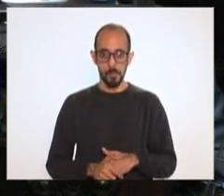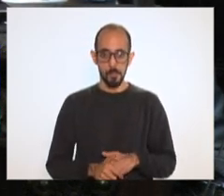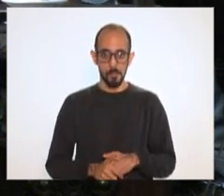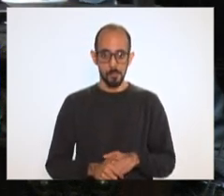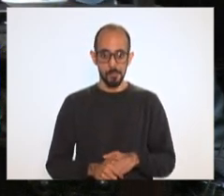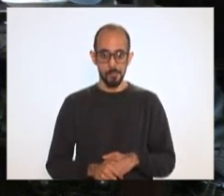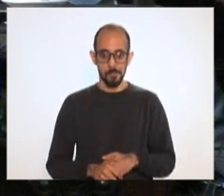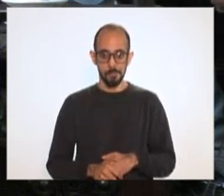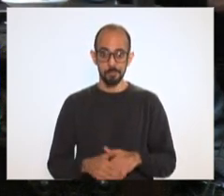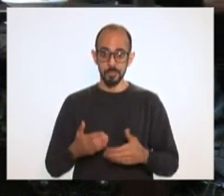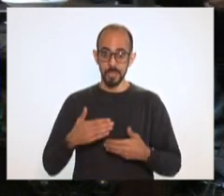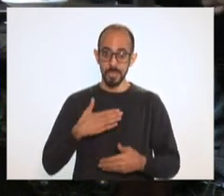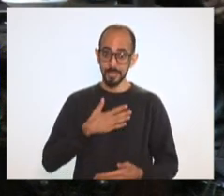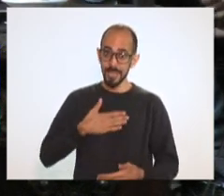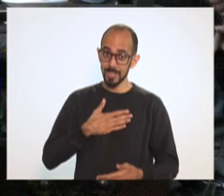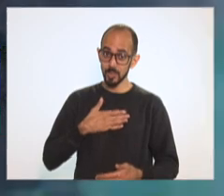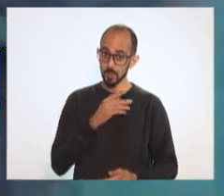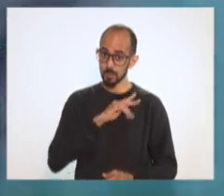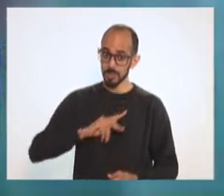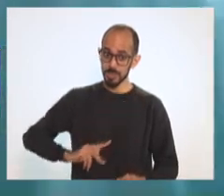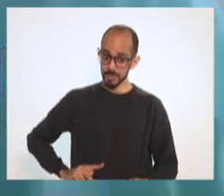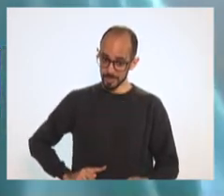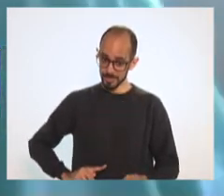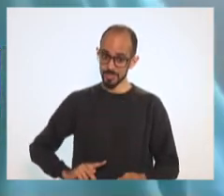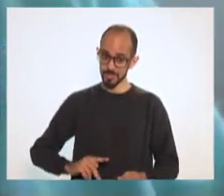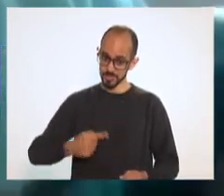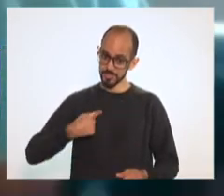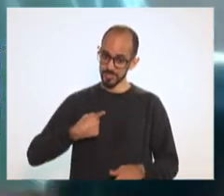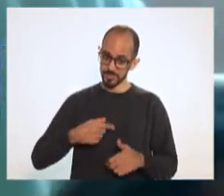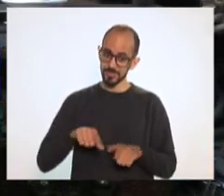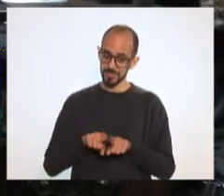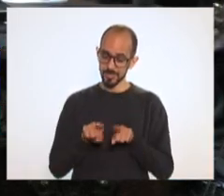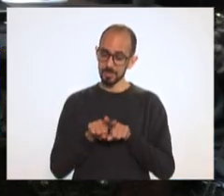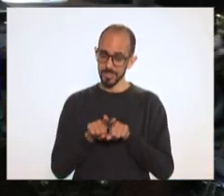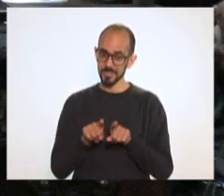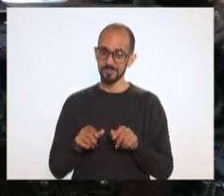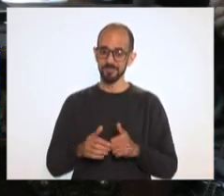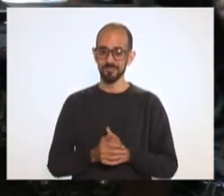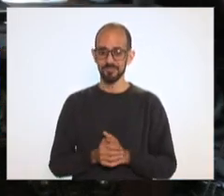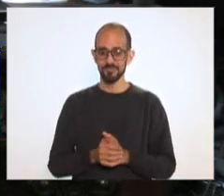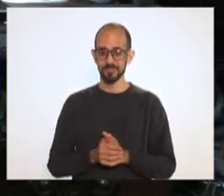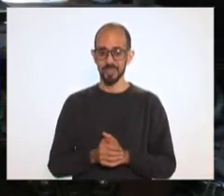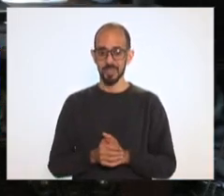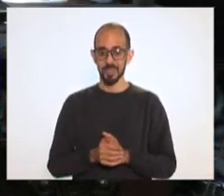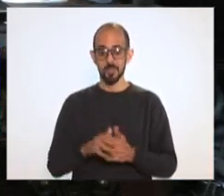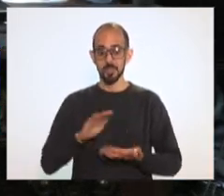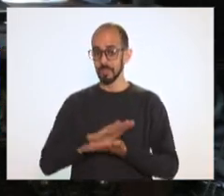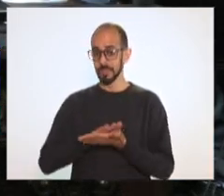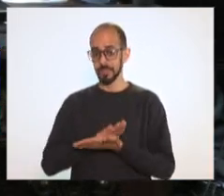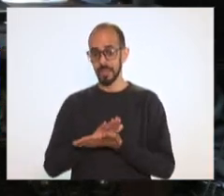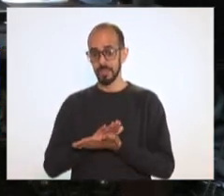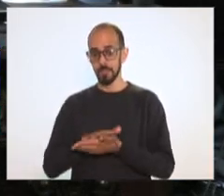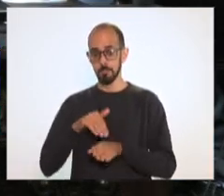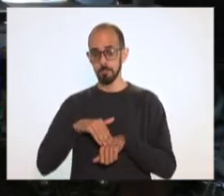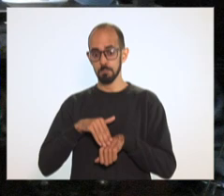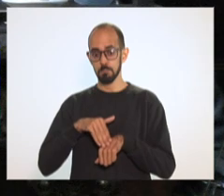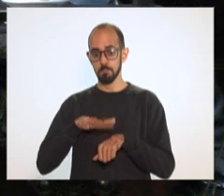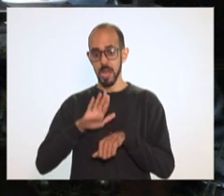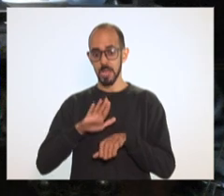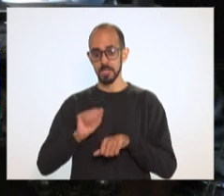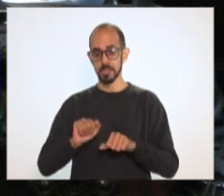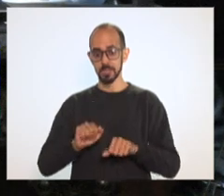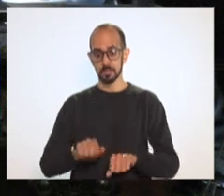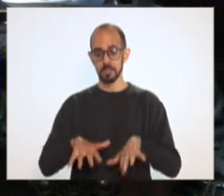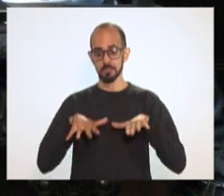Querido presidente, derrubou uma olhada. Então, nada mais a tratar na primeira sessão extraordinária do dia, mesmo